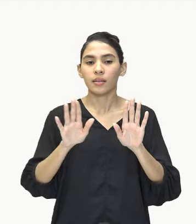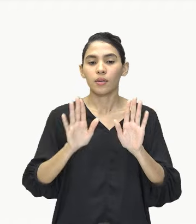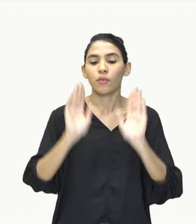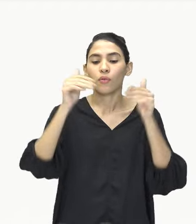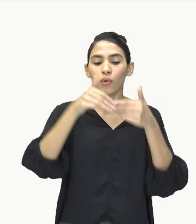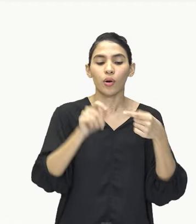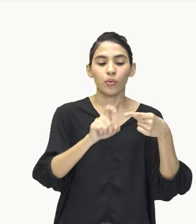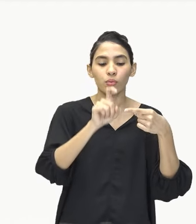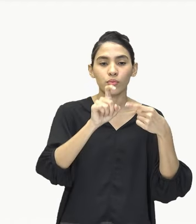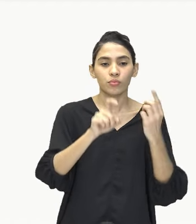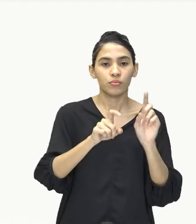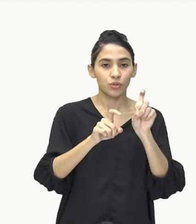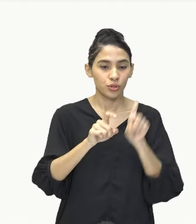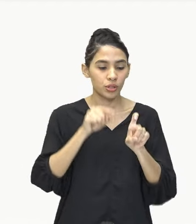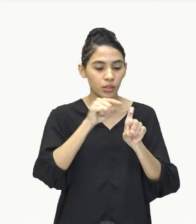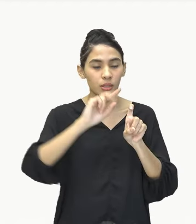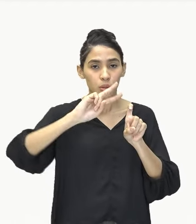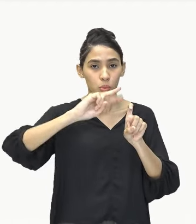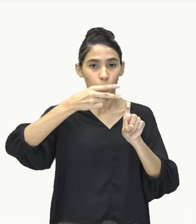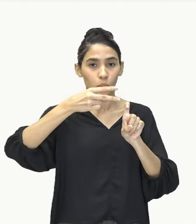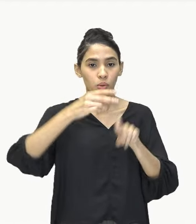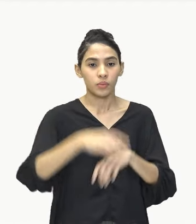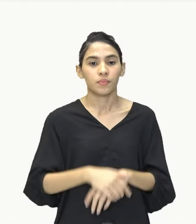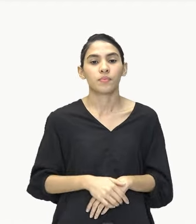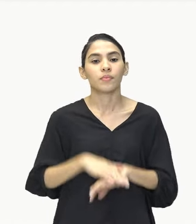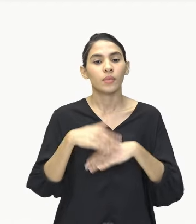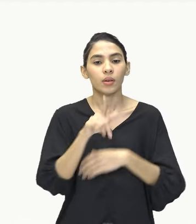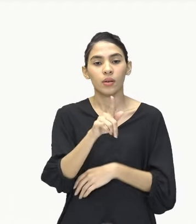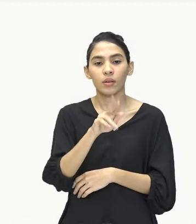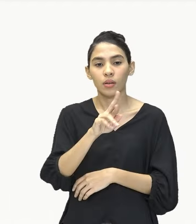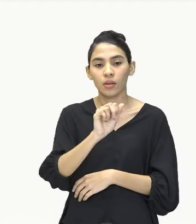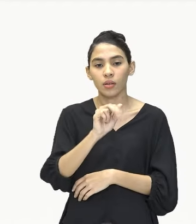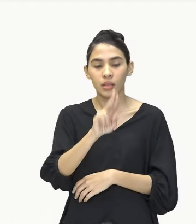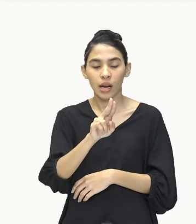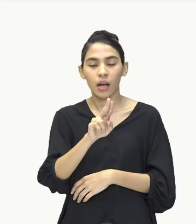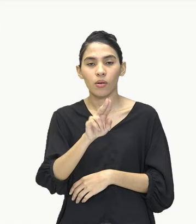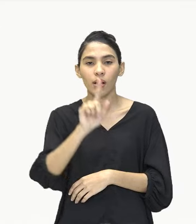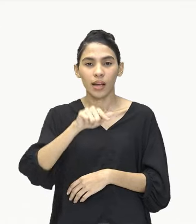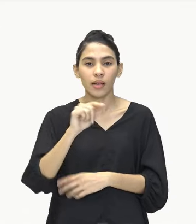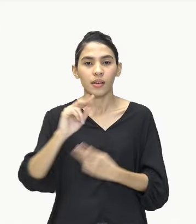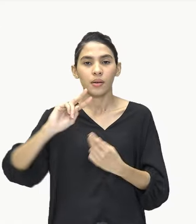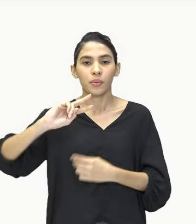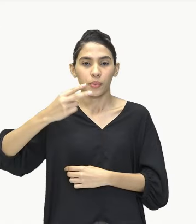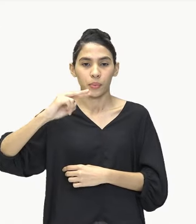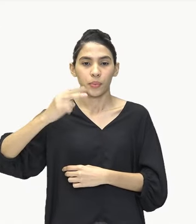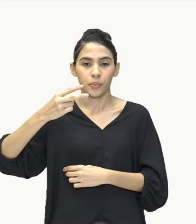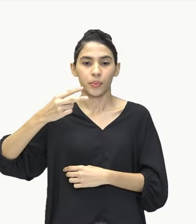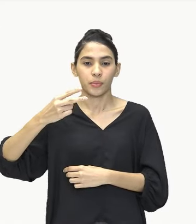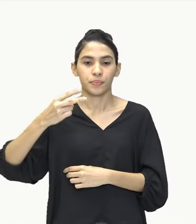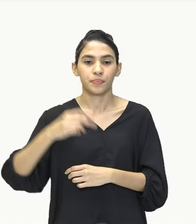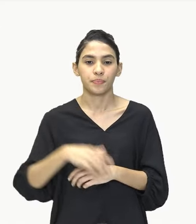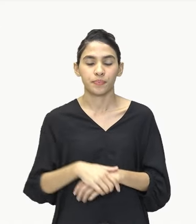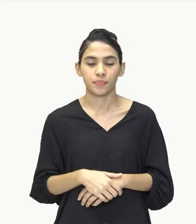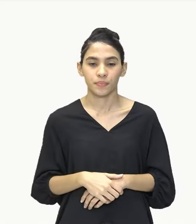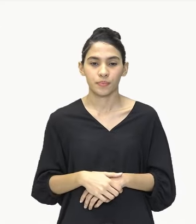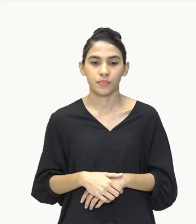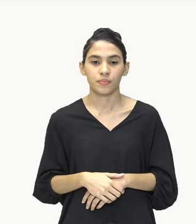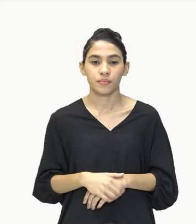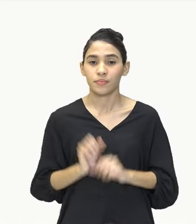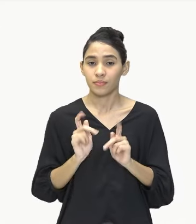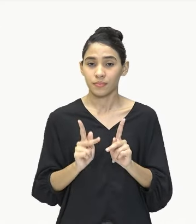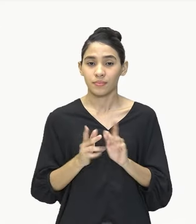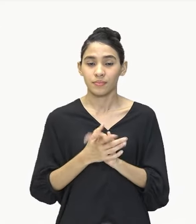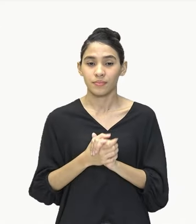valor? 2. Então, o grau em relação ao x vai ser 2.